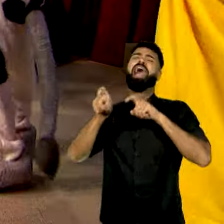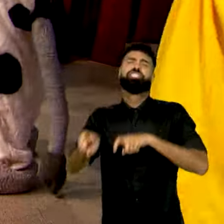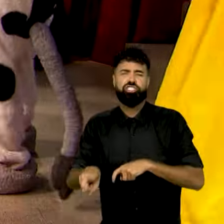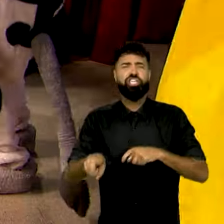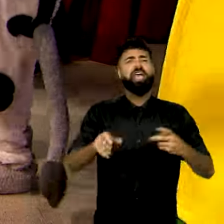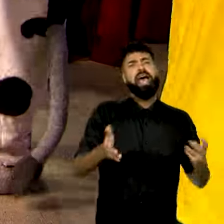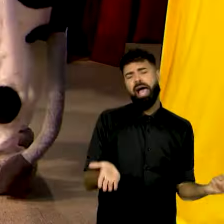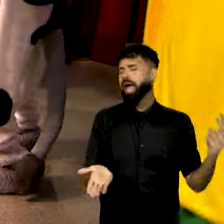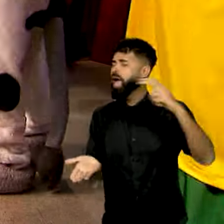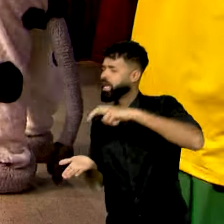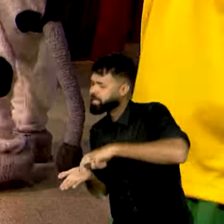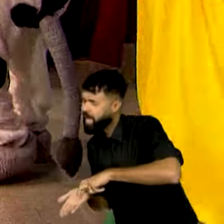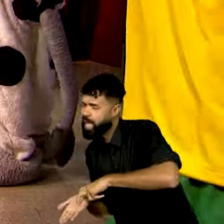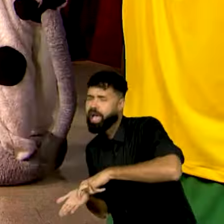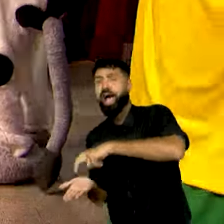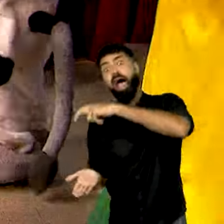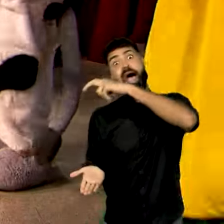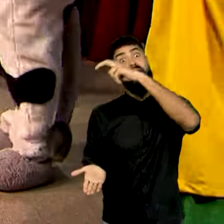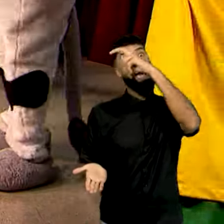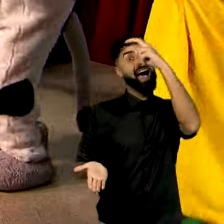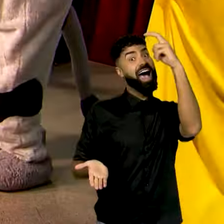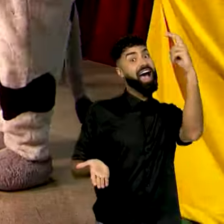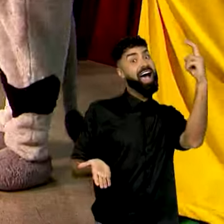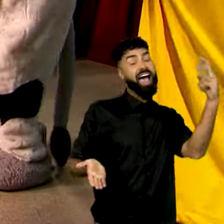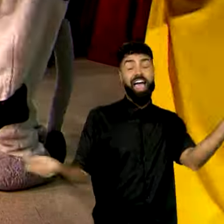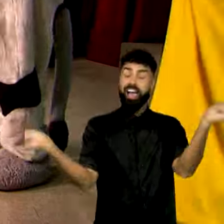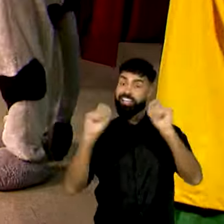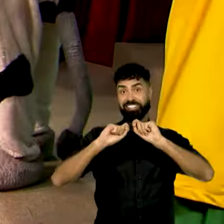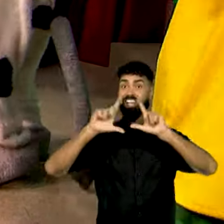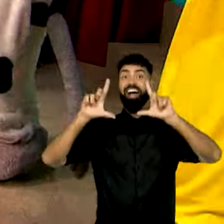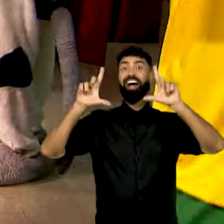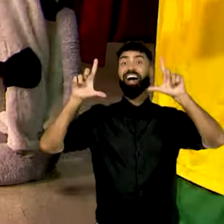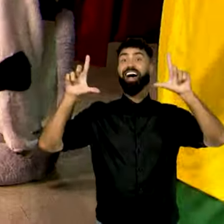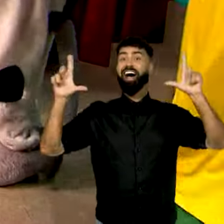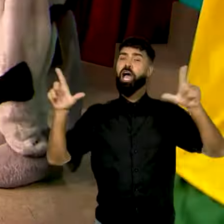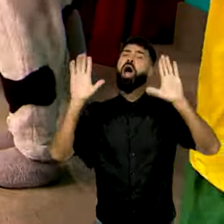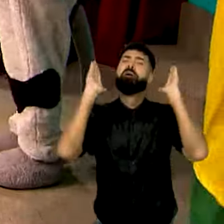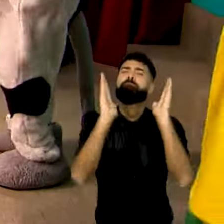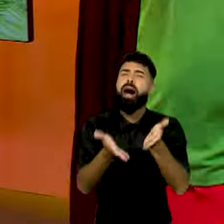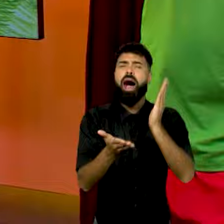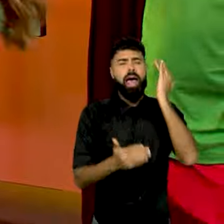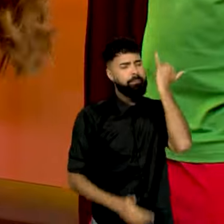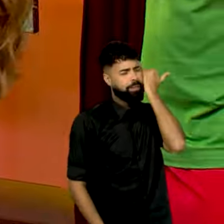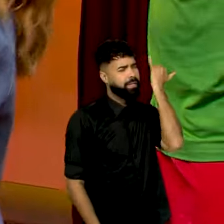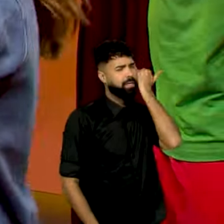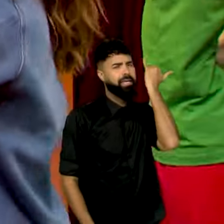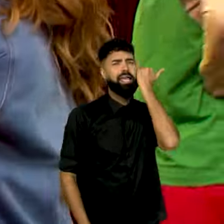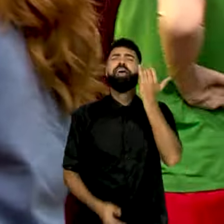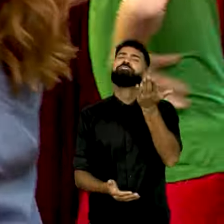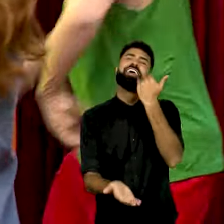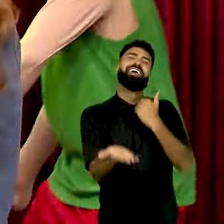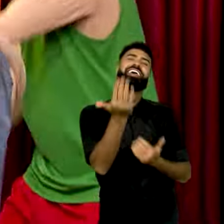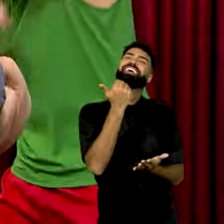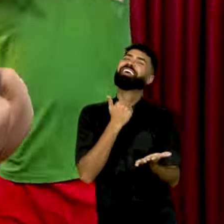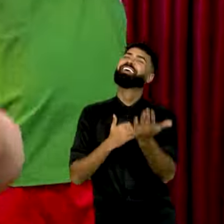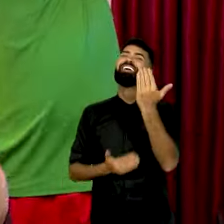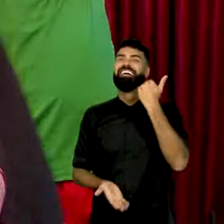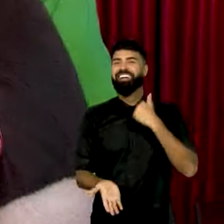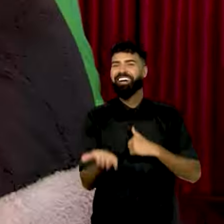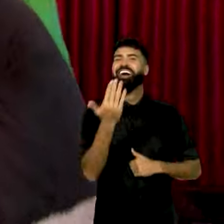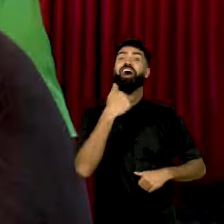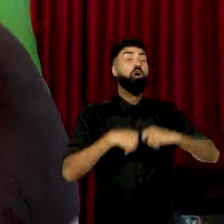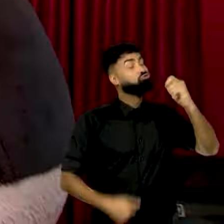fazendinha. É amanhã, deixa de mãe e vem pra cá. Que